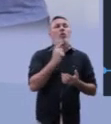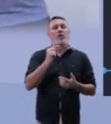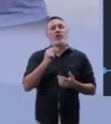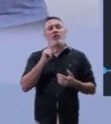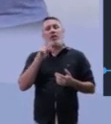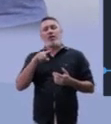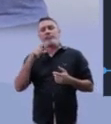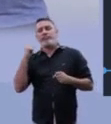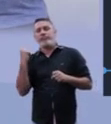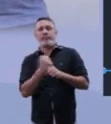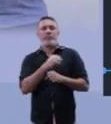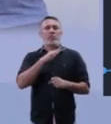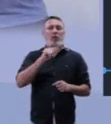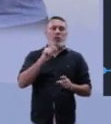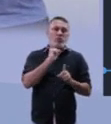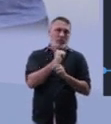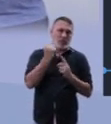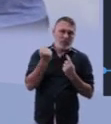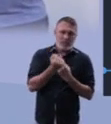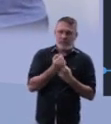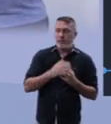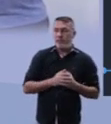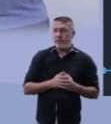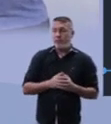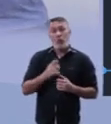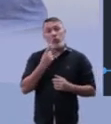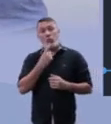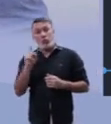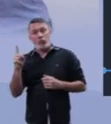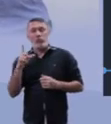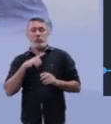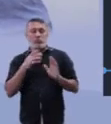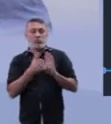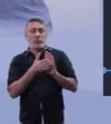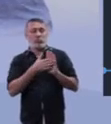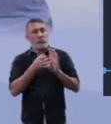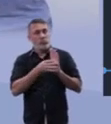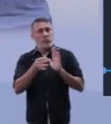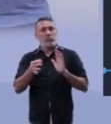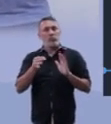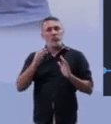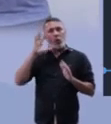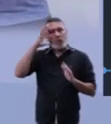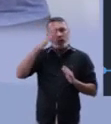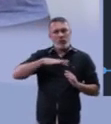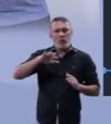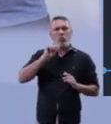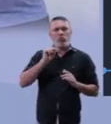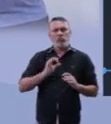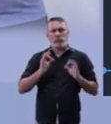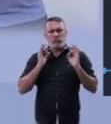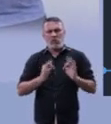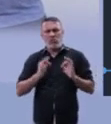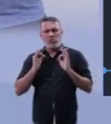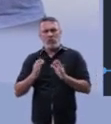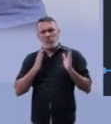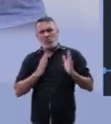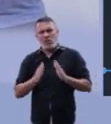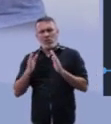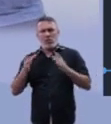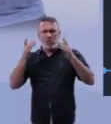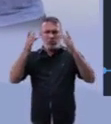causa malefícios à sociedade. E por último, ele vai elaborar uma proposta, né, de intervenção